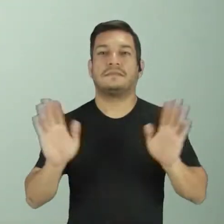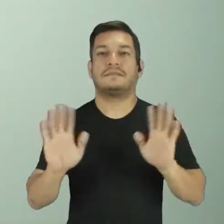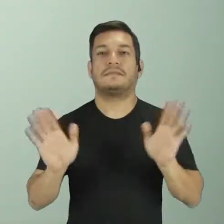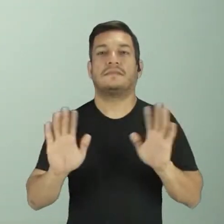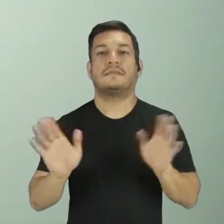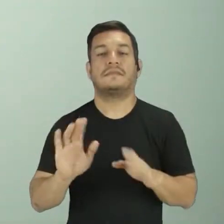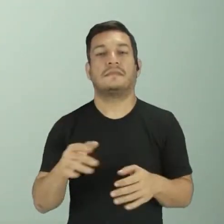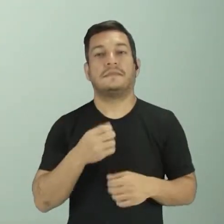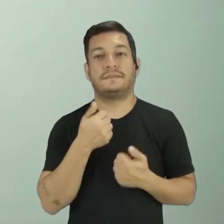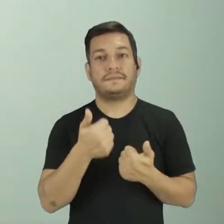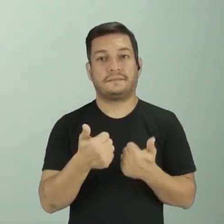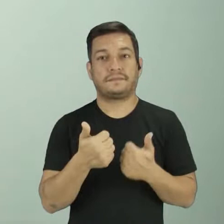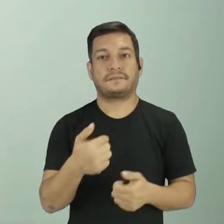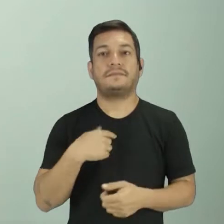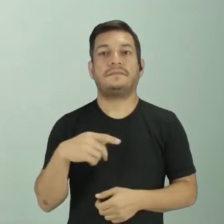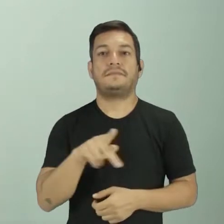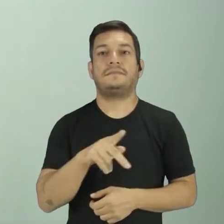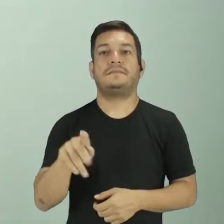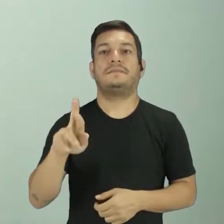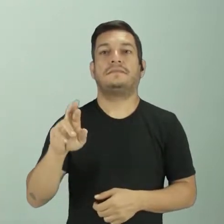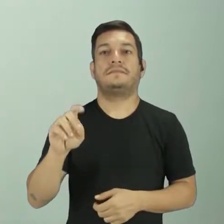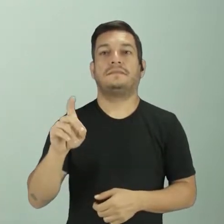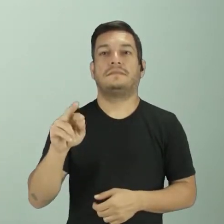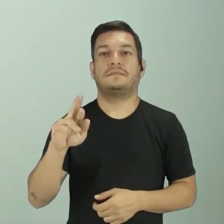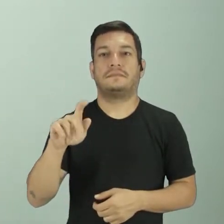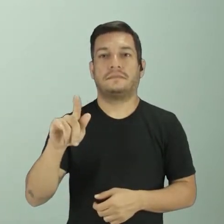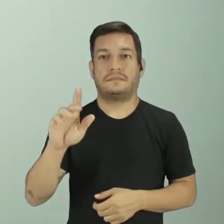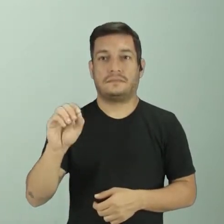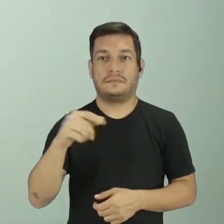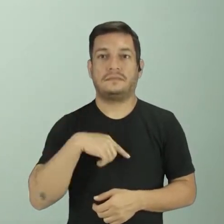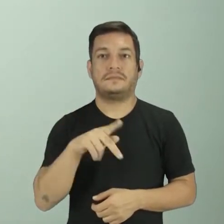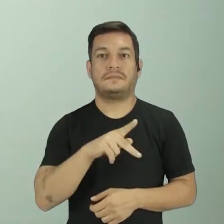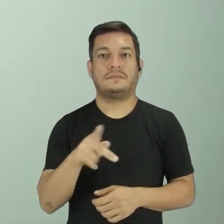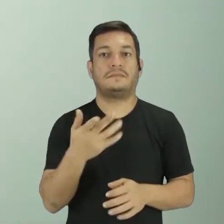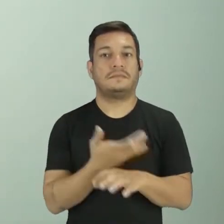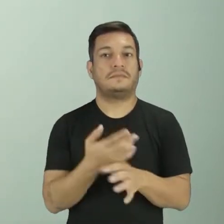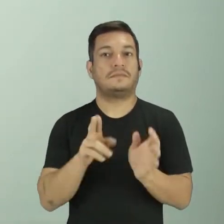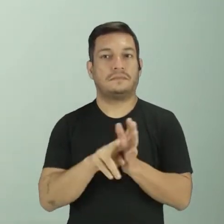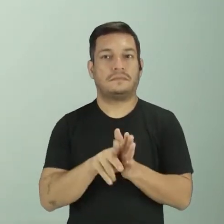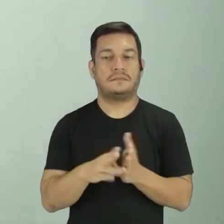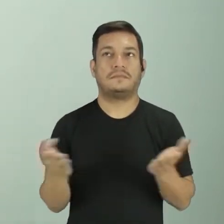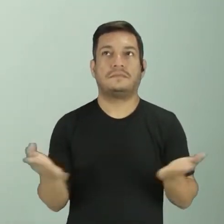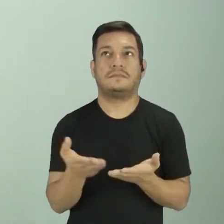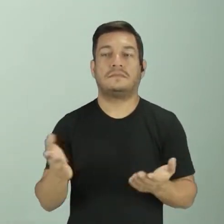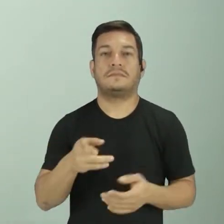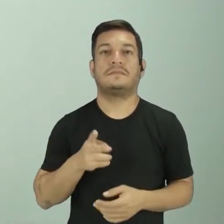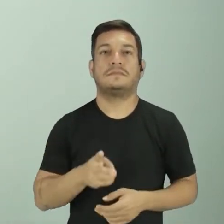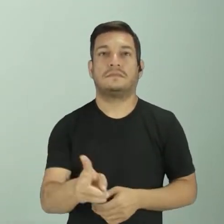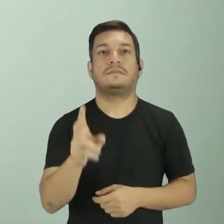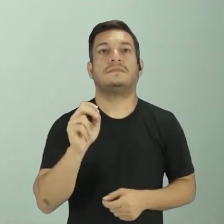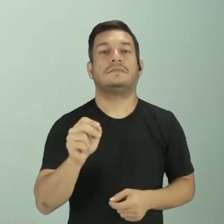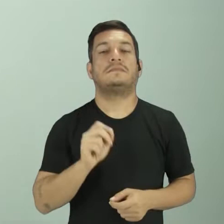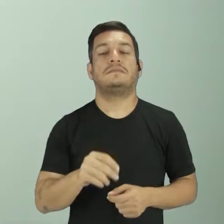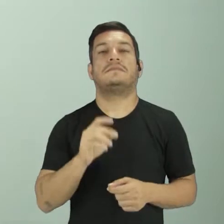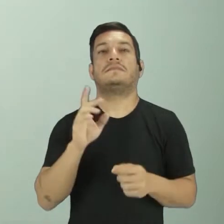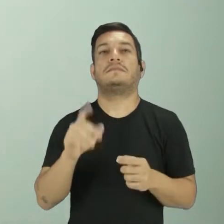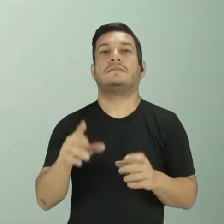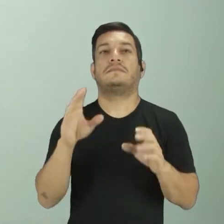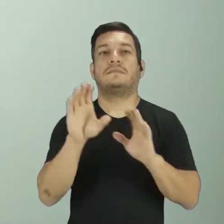Olá, gente, tudo bem? Eu sou o Rodrigo, professor de Biologia, e hoje a gente vai dar continuidade ao